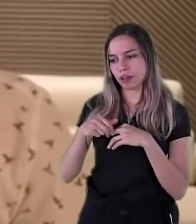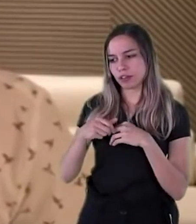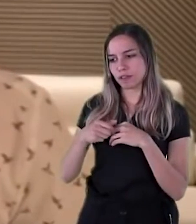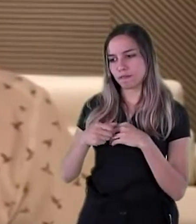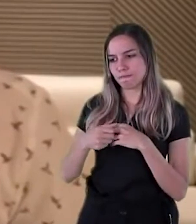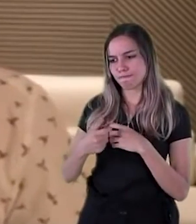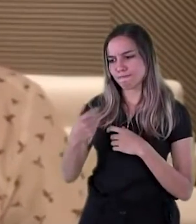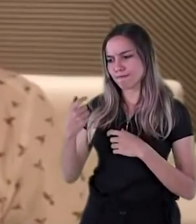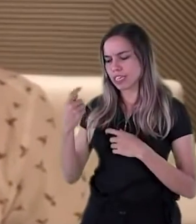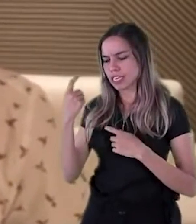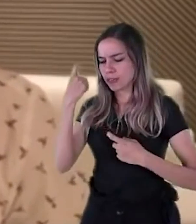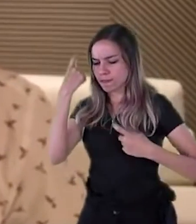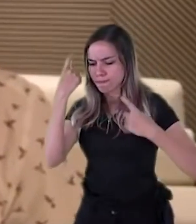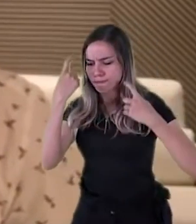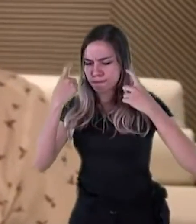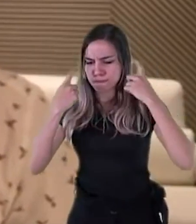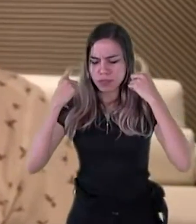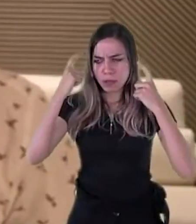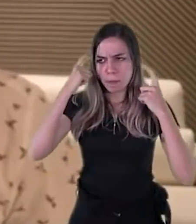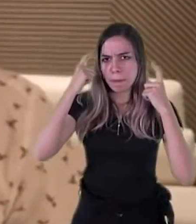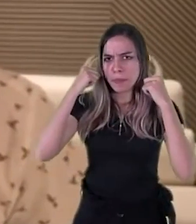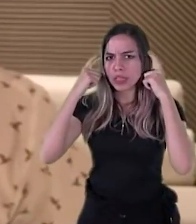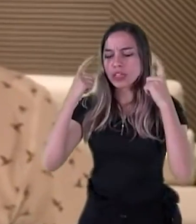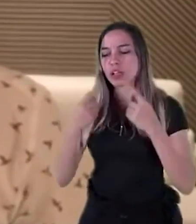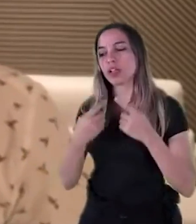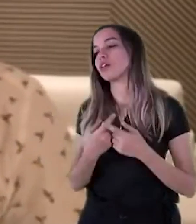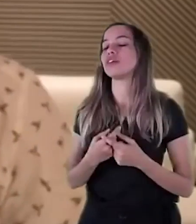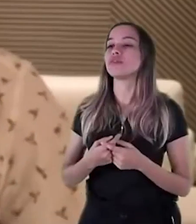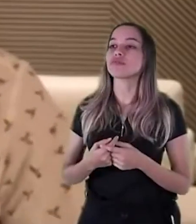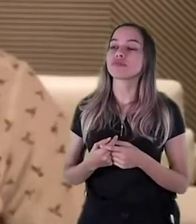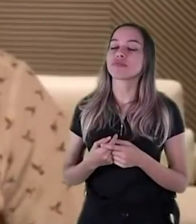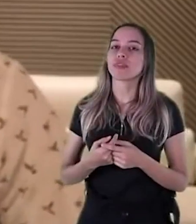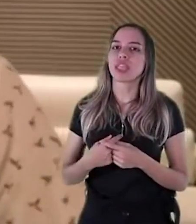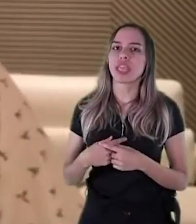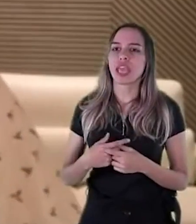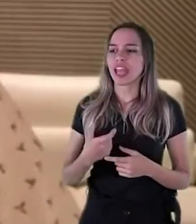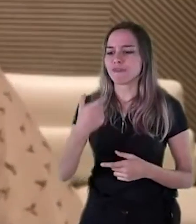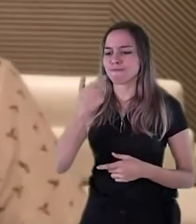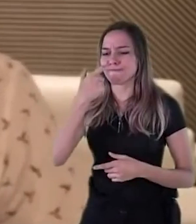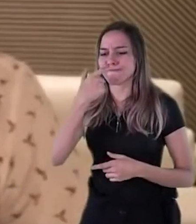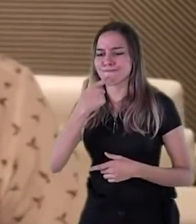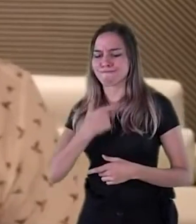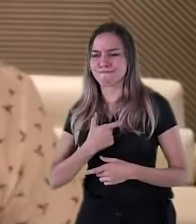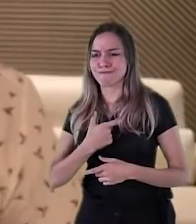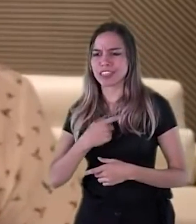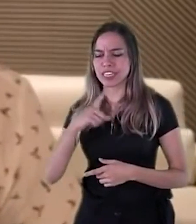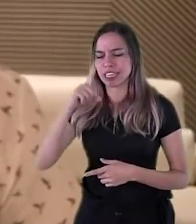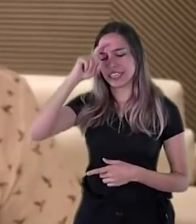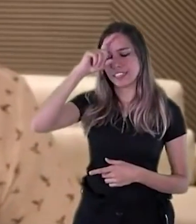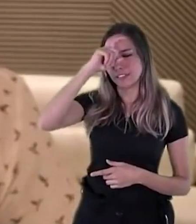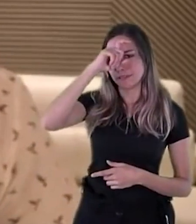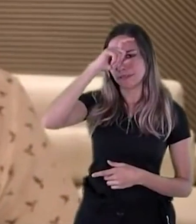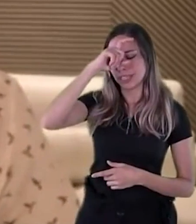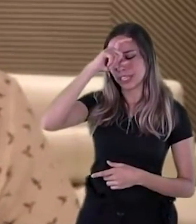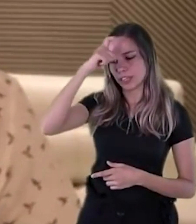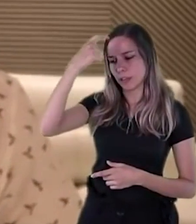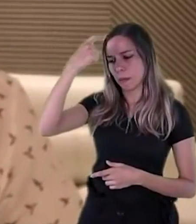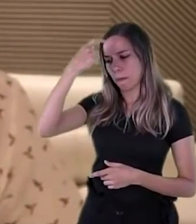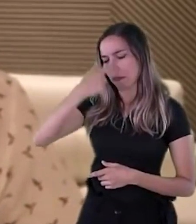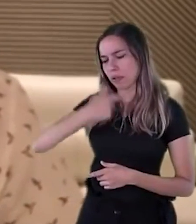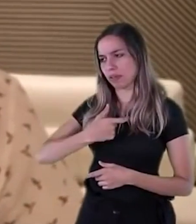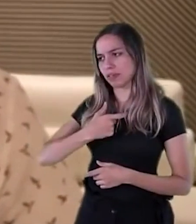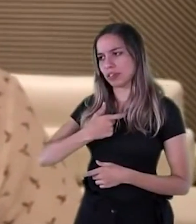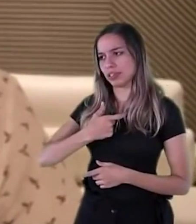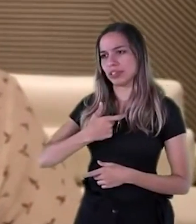inquietações. É muito cruel a gente não ser quem a gente é. É muito cruel a gente se transformar nos rancores que